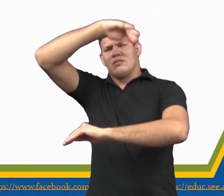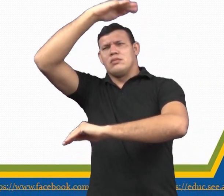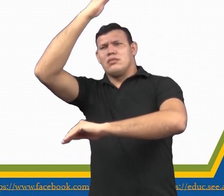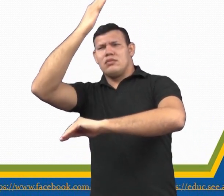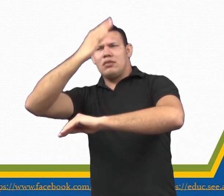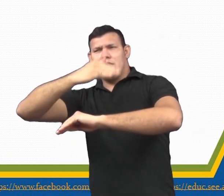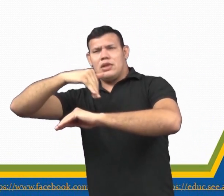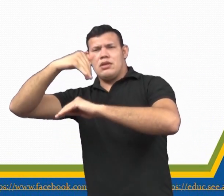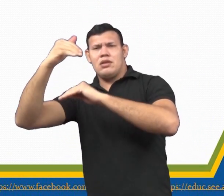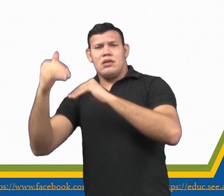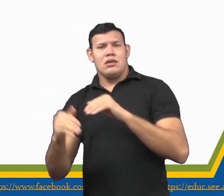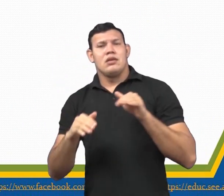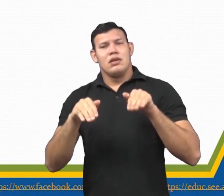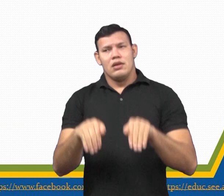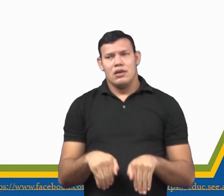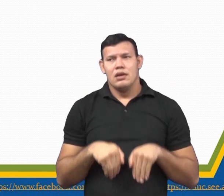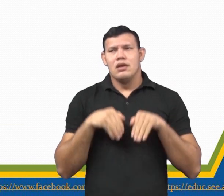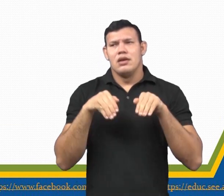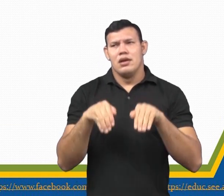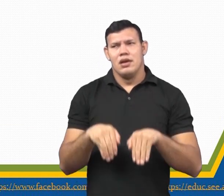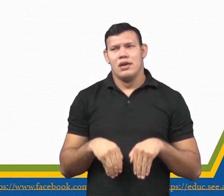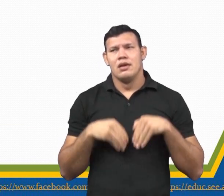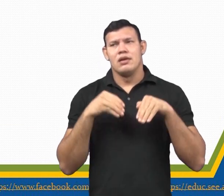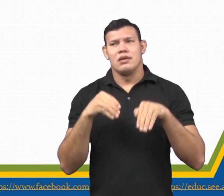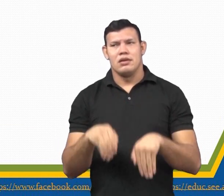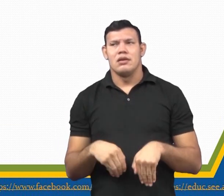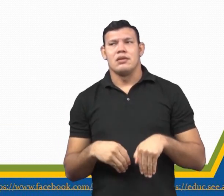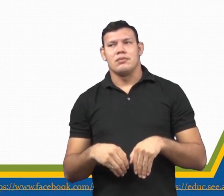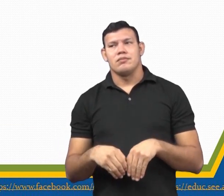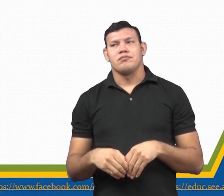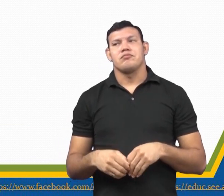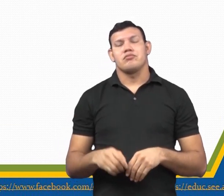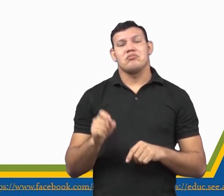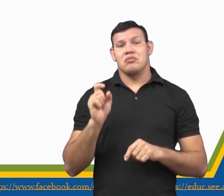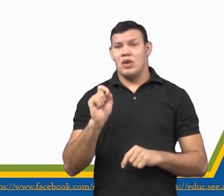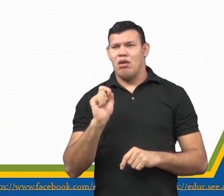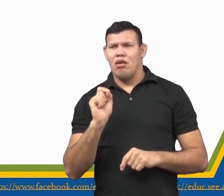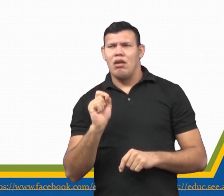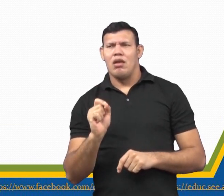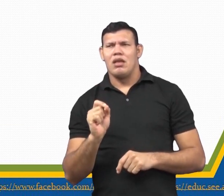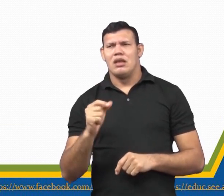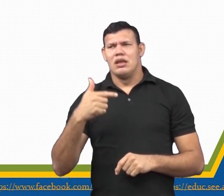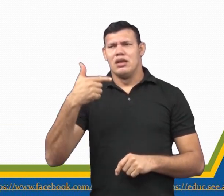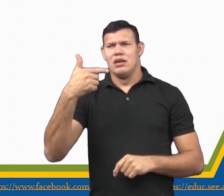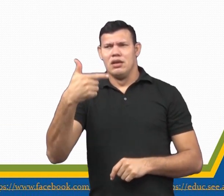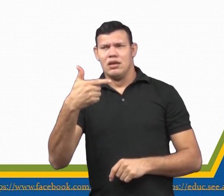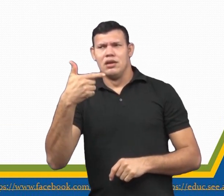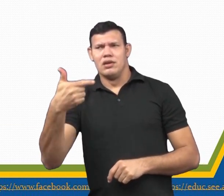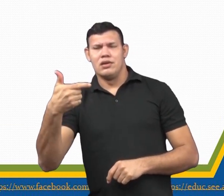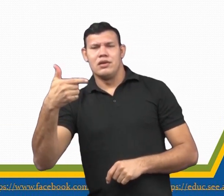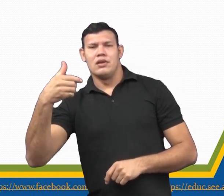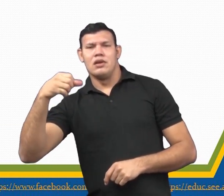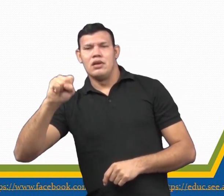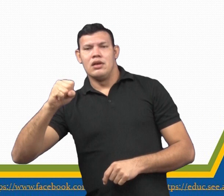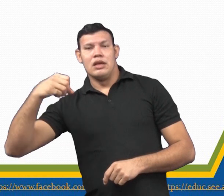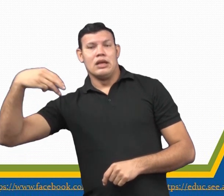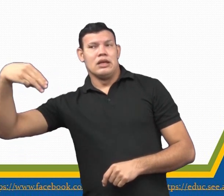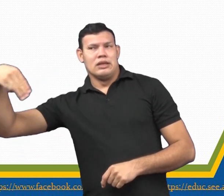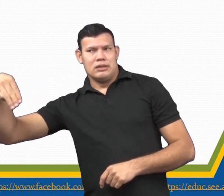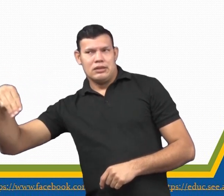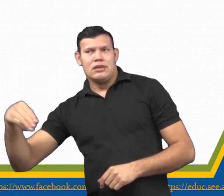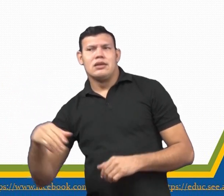Monte Kosciuszko, com 2.228 metros, e na Nova Zelândia e Havaí,